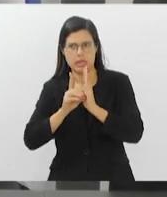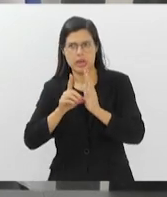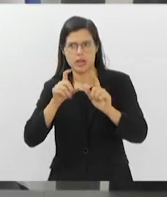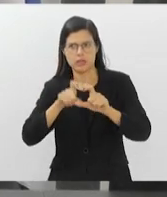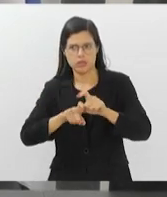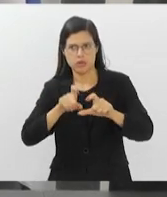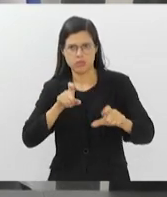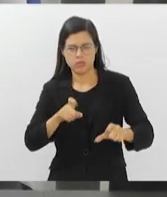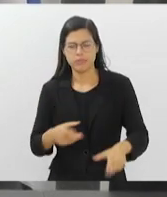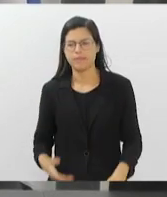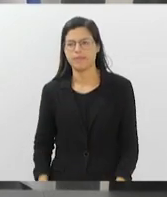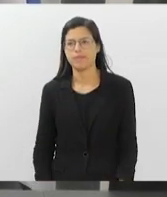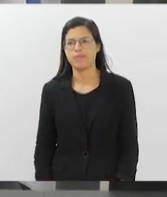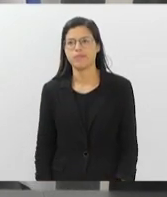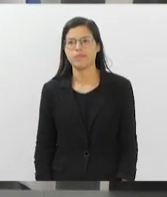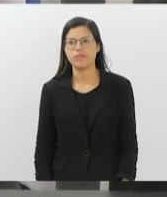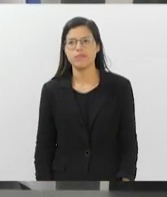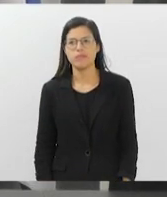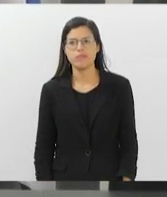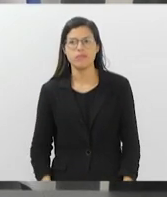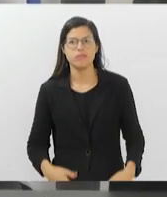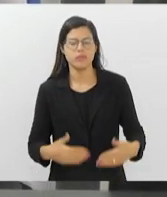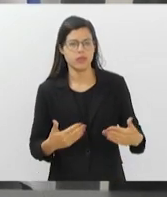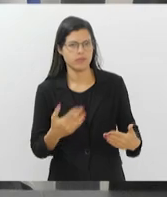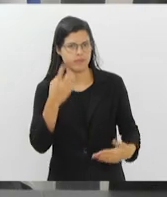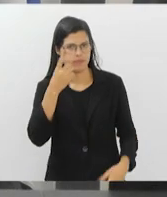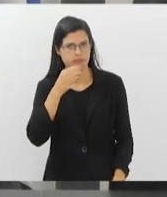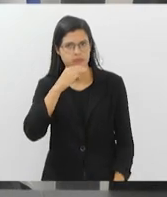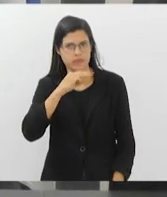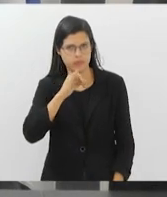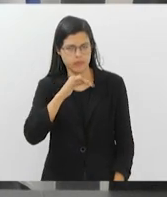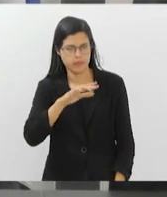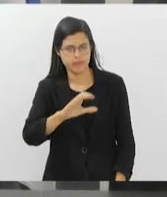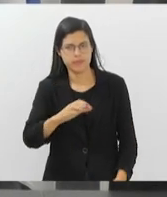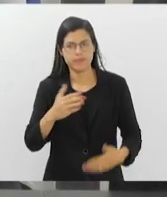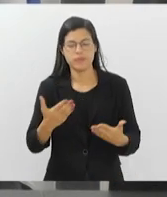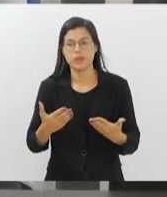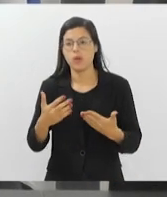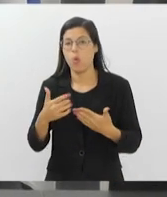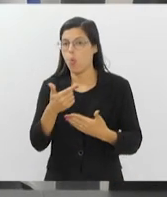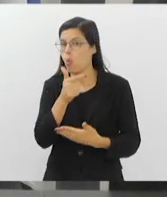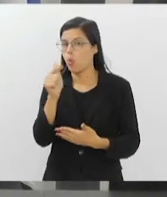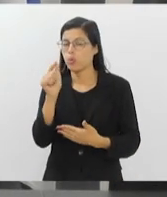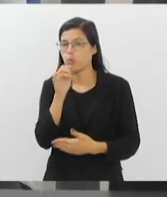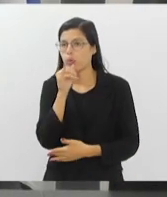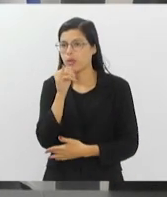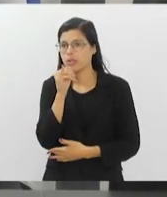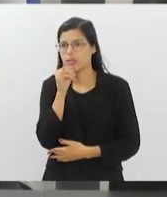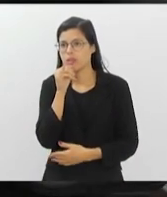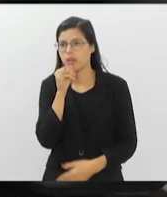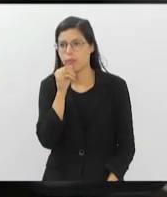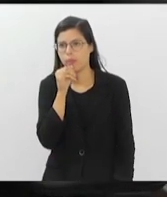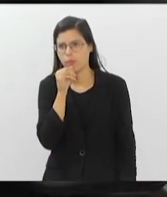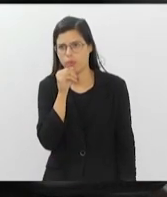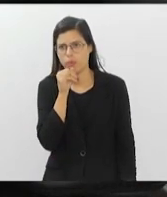permite rapidamente. Okay. Um outro exemplo que vai na linha do Luiz Paulo, que é o seguinte.